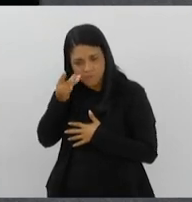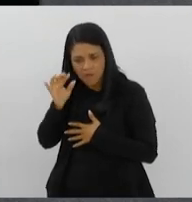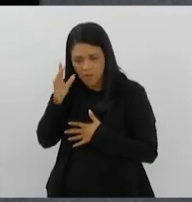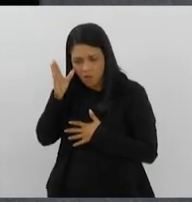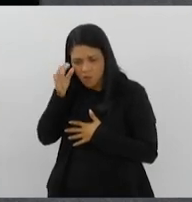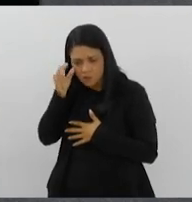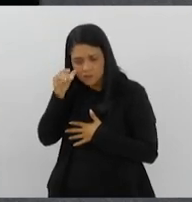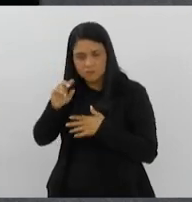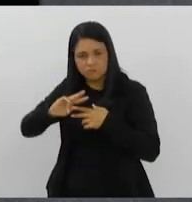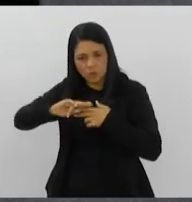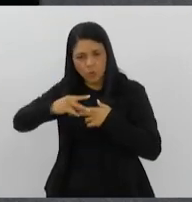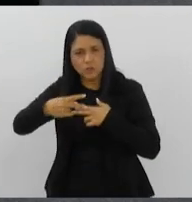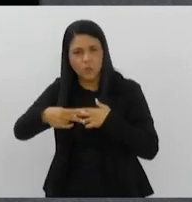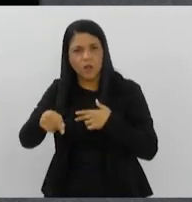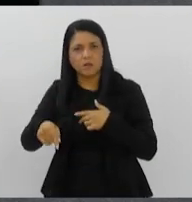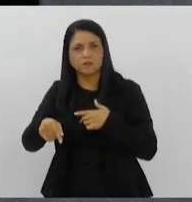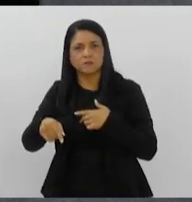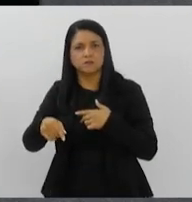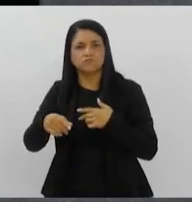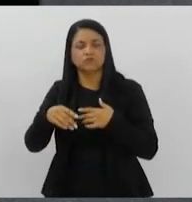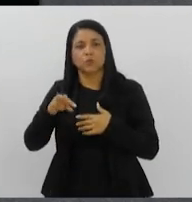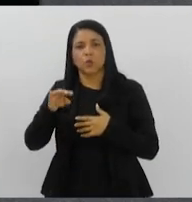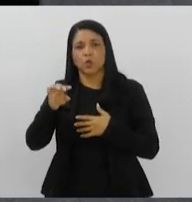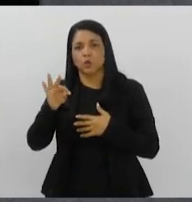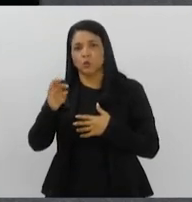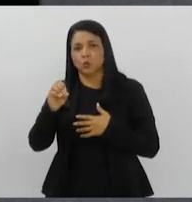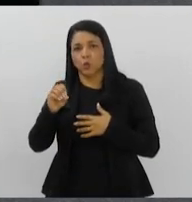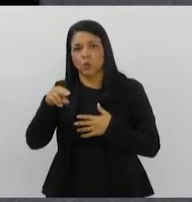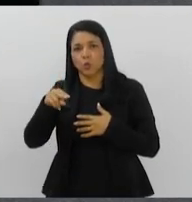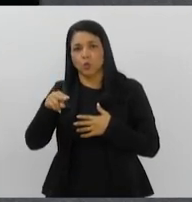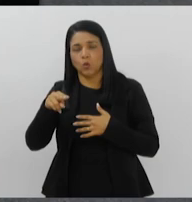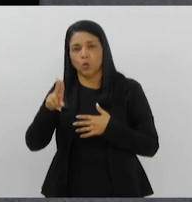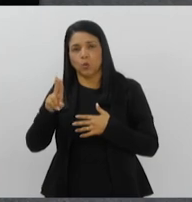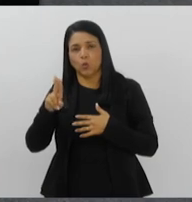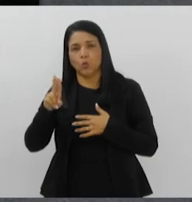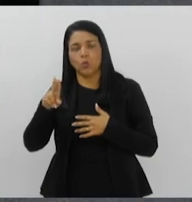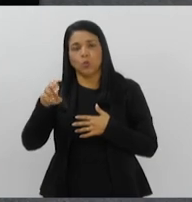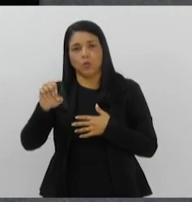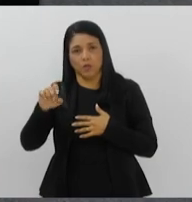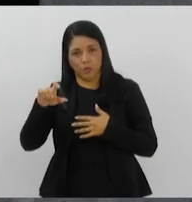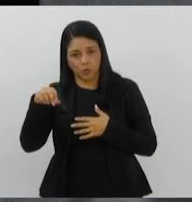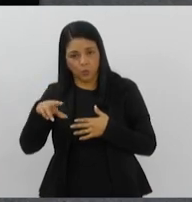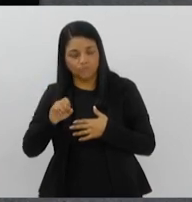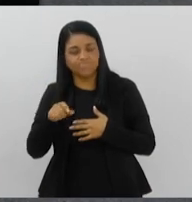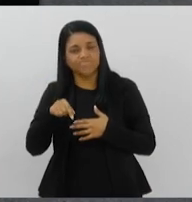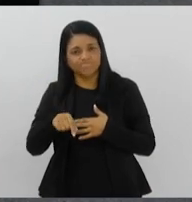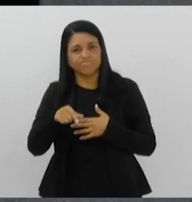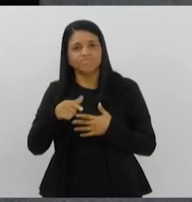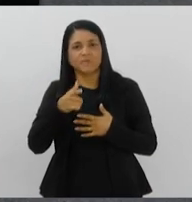a consequência do toloeno sobre a área. E, na sequência, o deputado Flávio Serafini, de forma